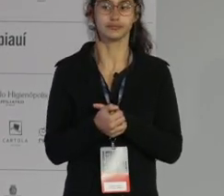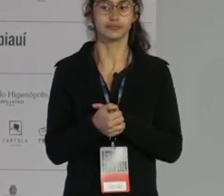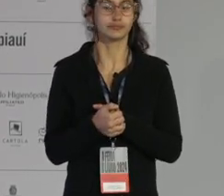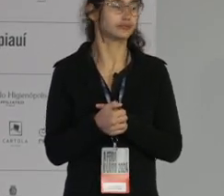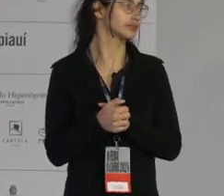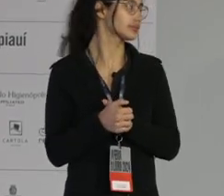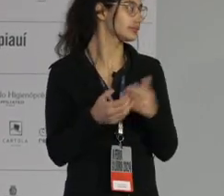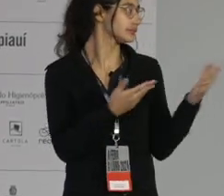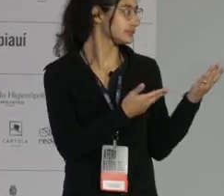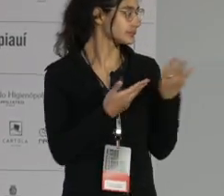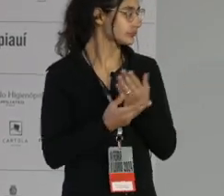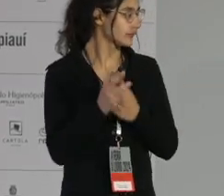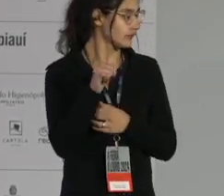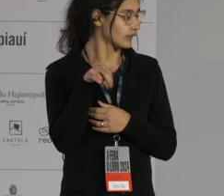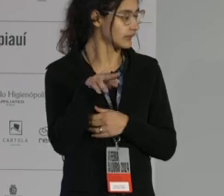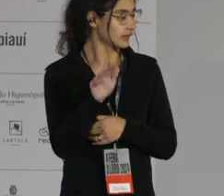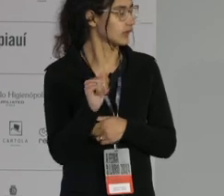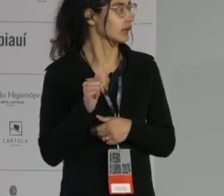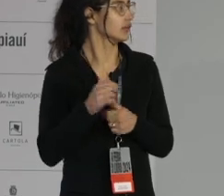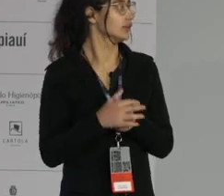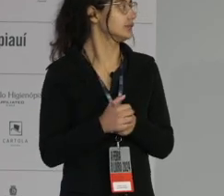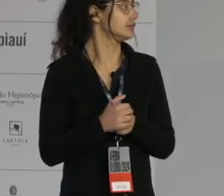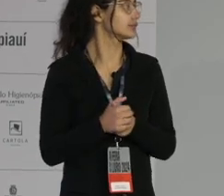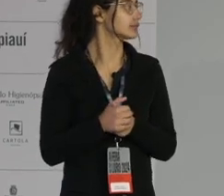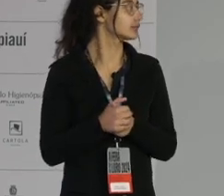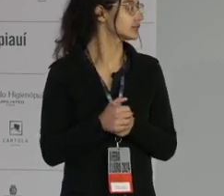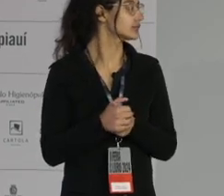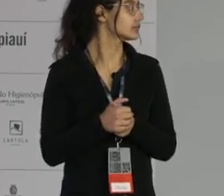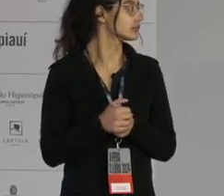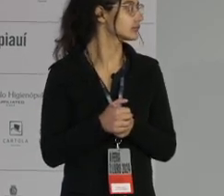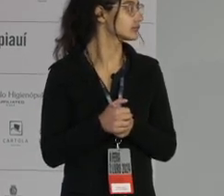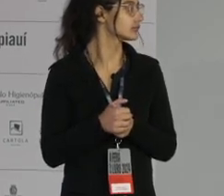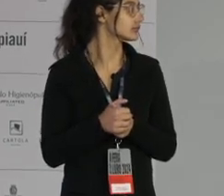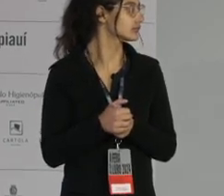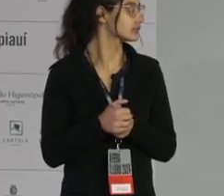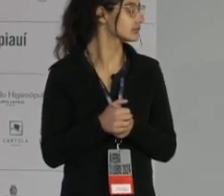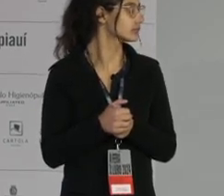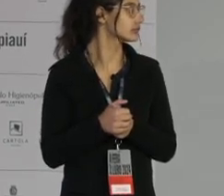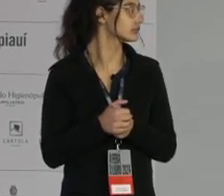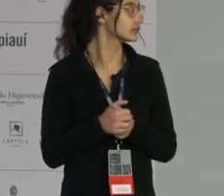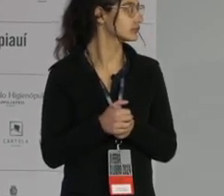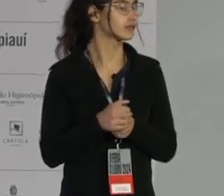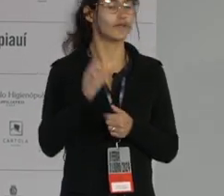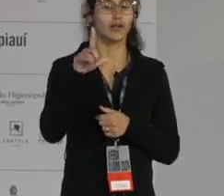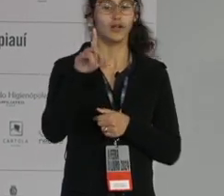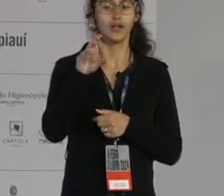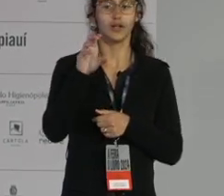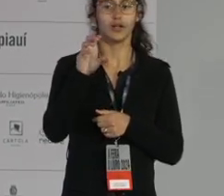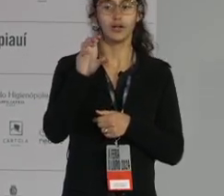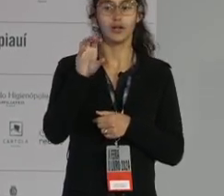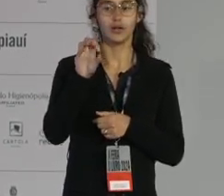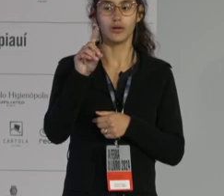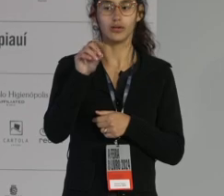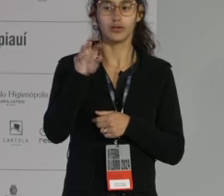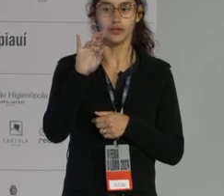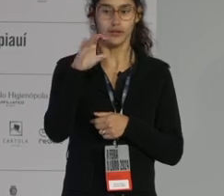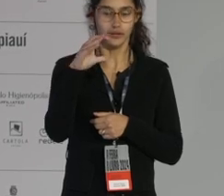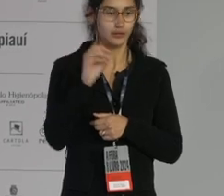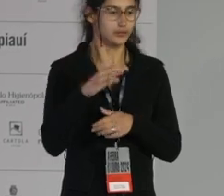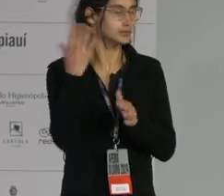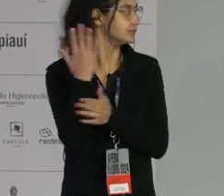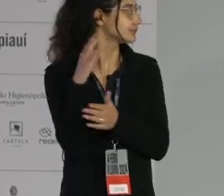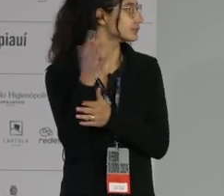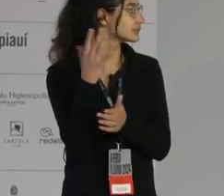Seja muito bem-vinda, Yara, por favor. Tome o seu lugar ali na... Obrigada. E o Odorico Leal. Seja bem-vindo, Odorico